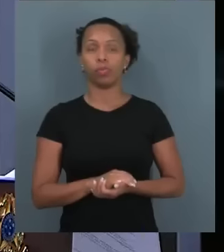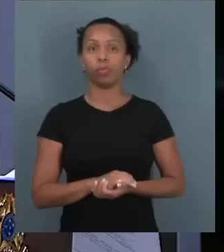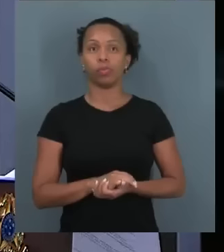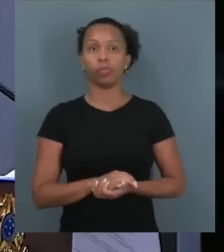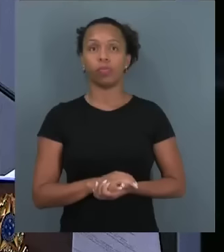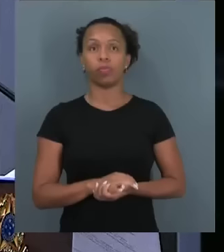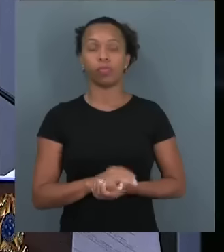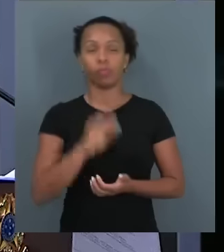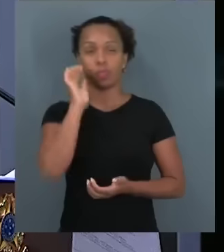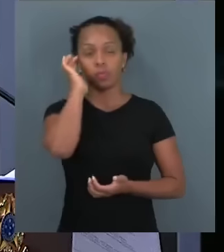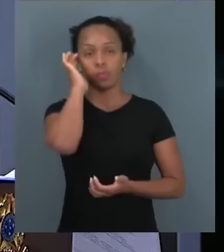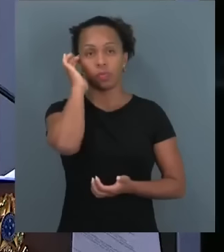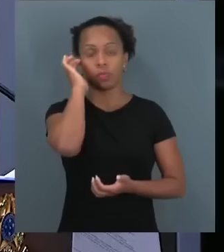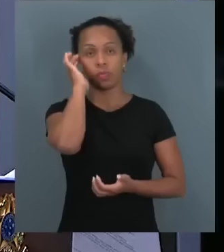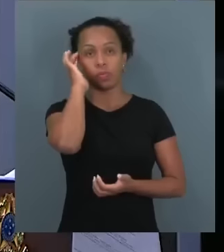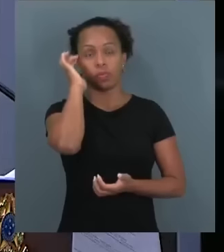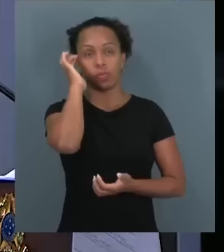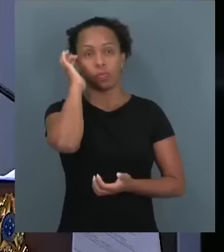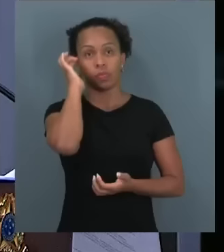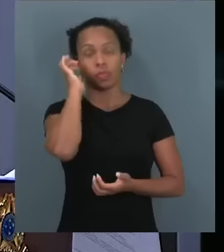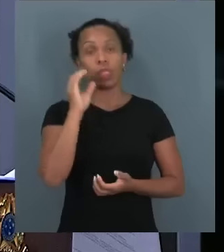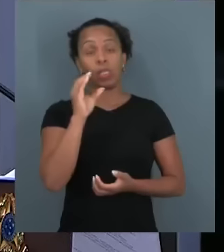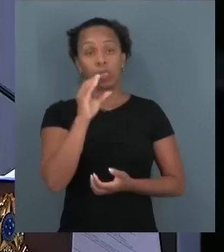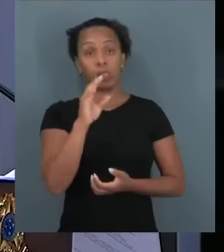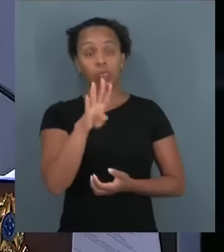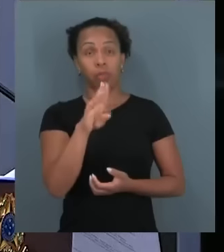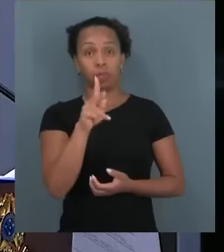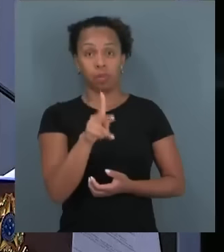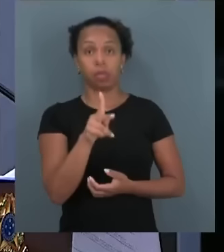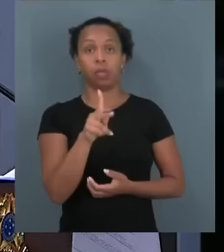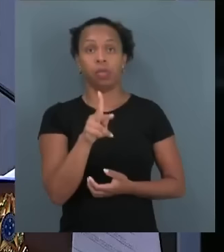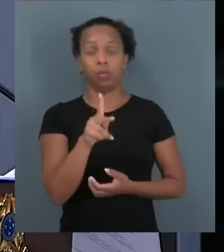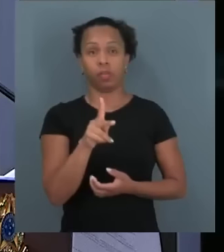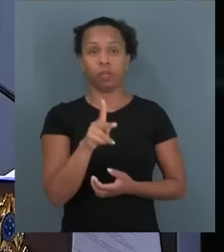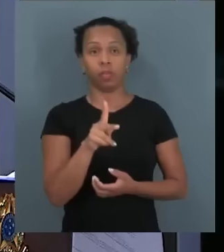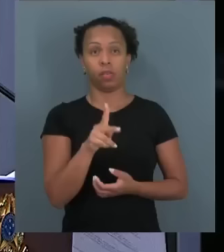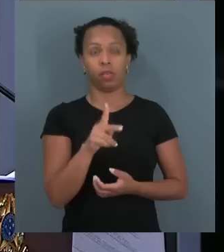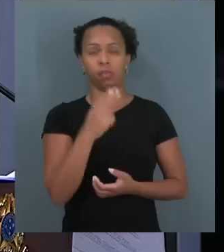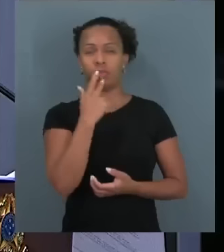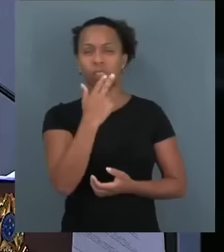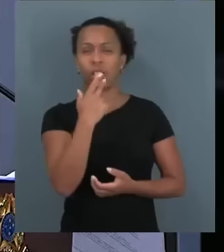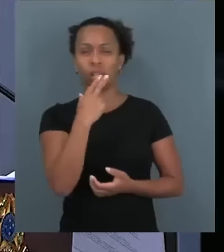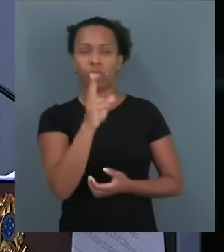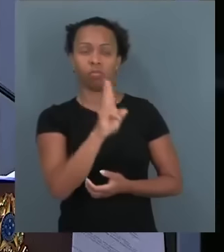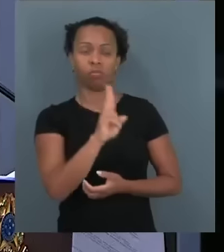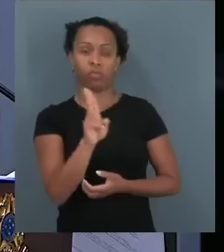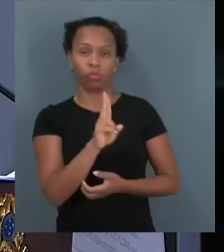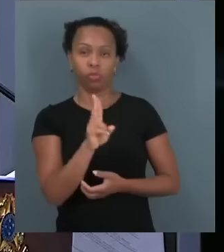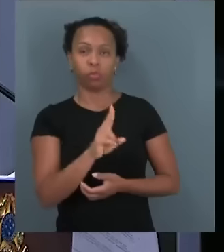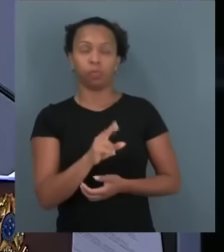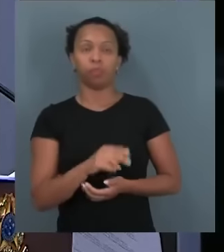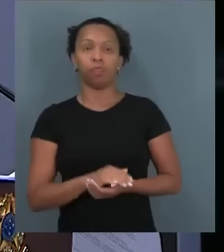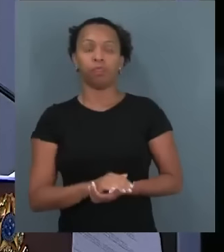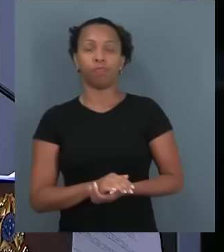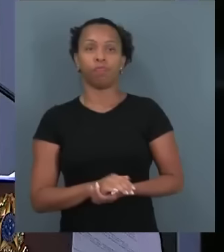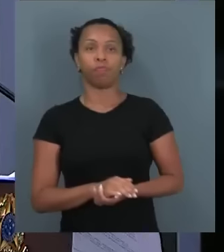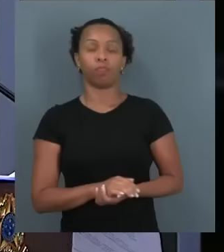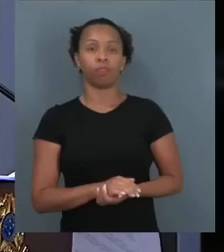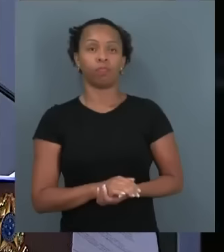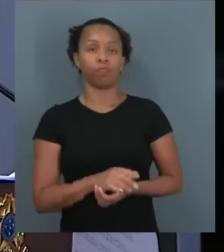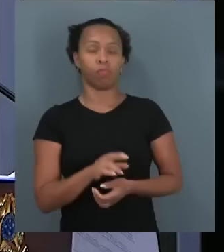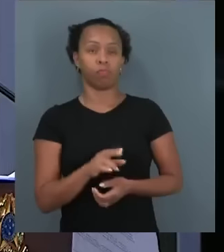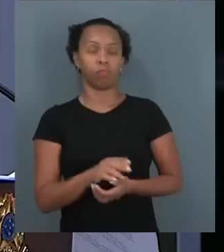Isso depois que o próprio CBP, Customs and Border Protection, equivalente à nossa alfândega